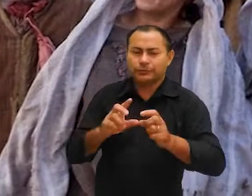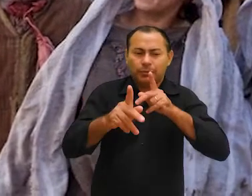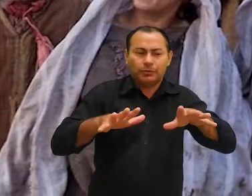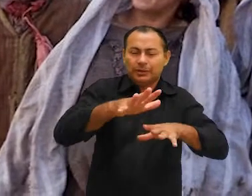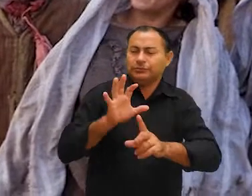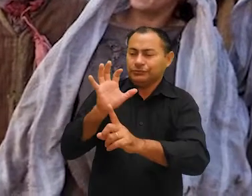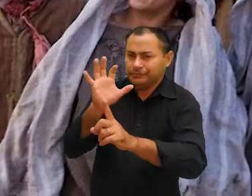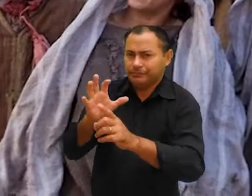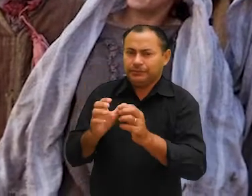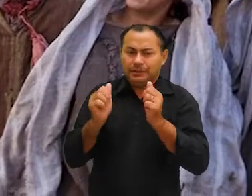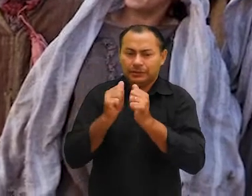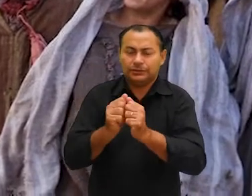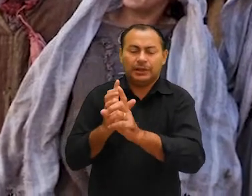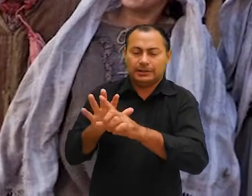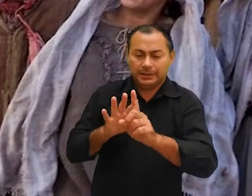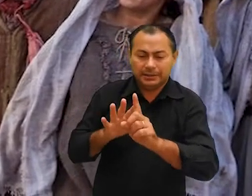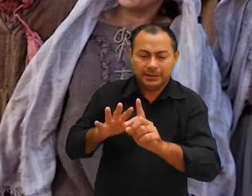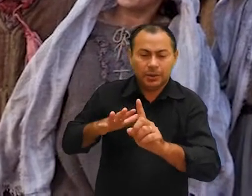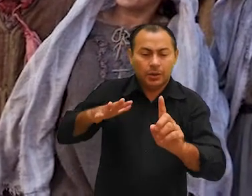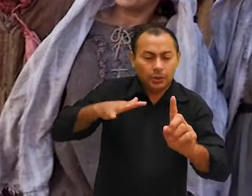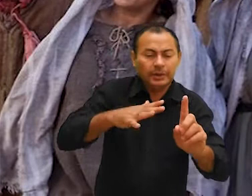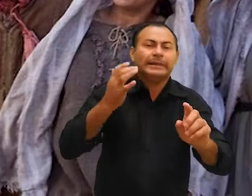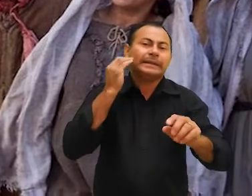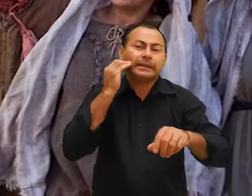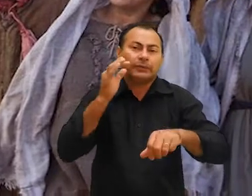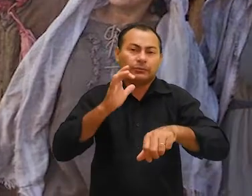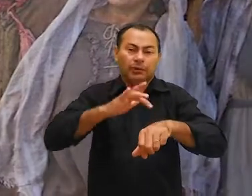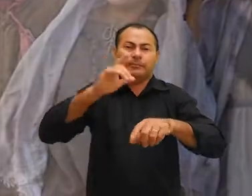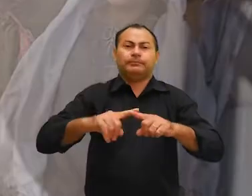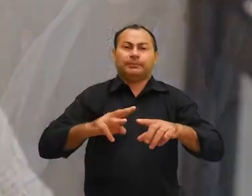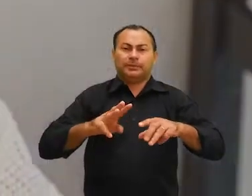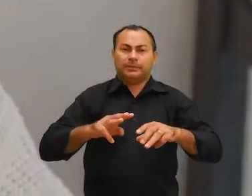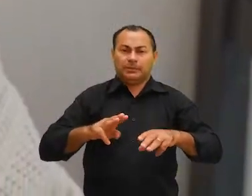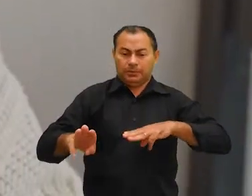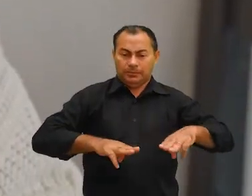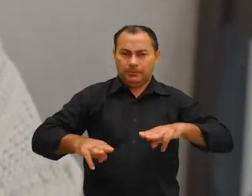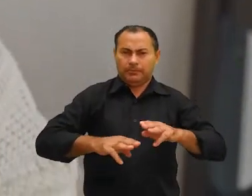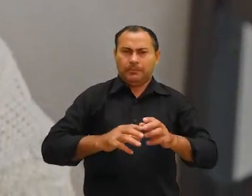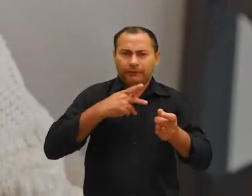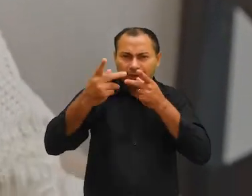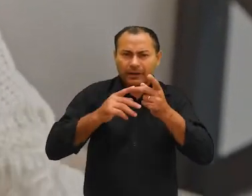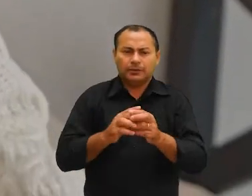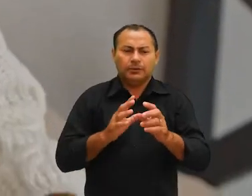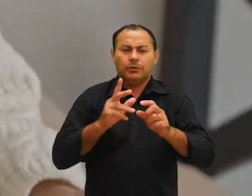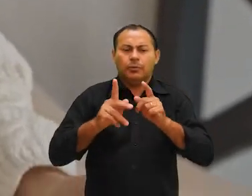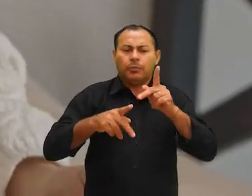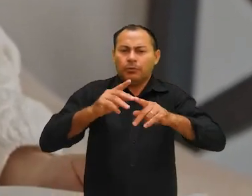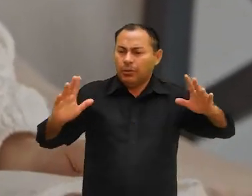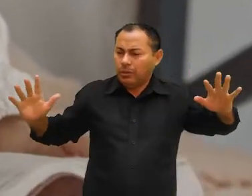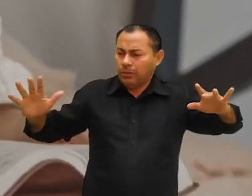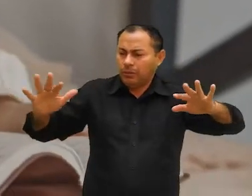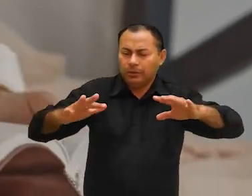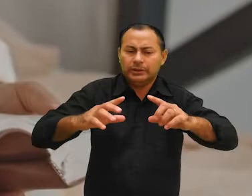que sempre pressionavam e estavam atrás dele e tentavam tocado Marcos conta que as multidões o rodeavam